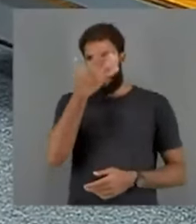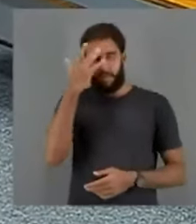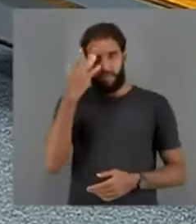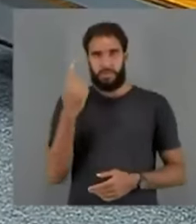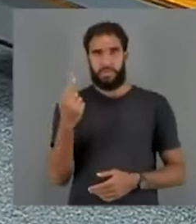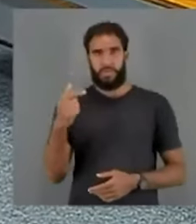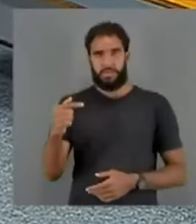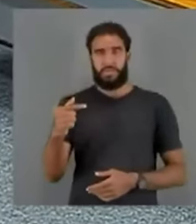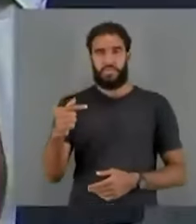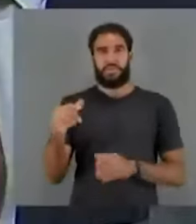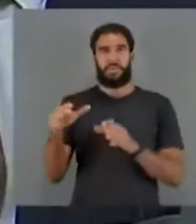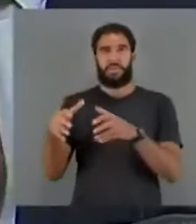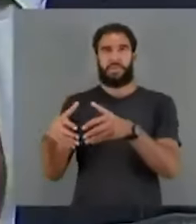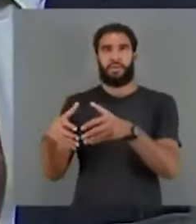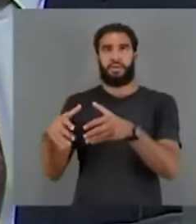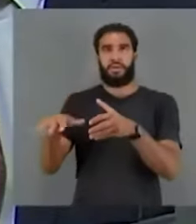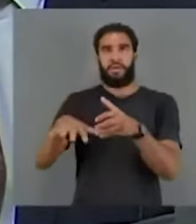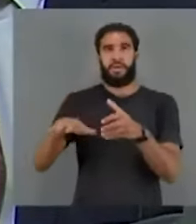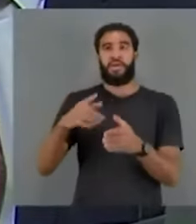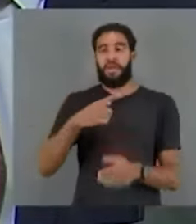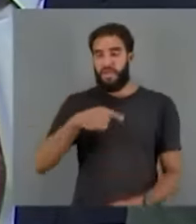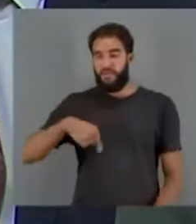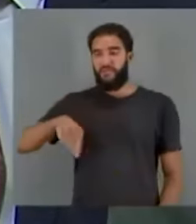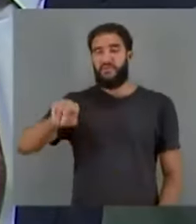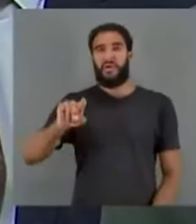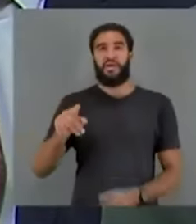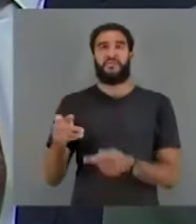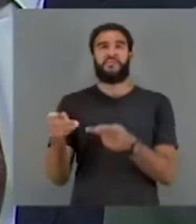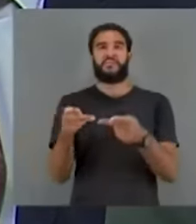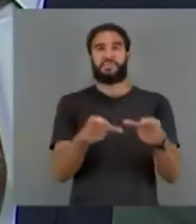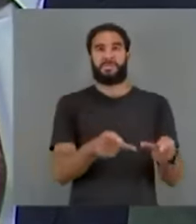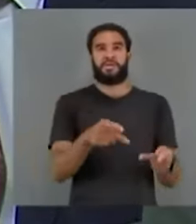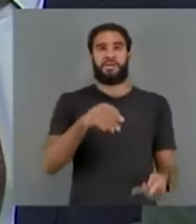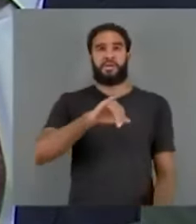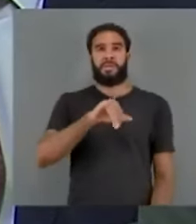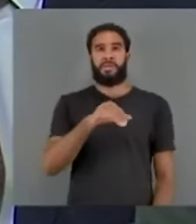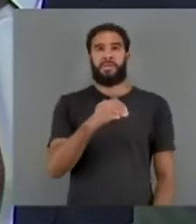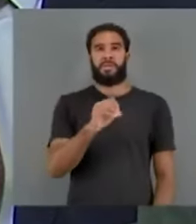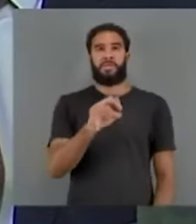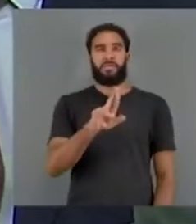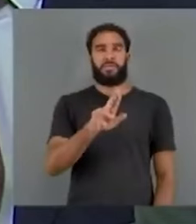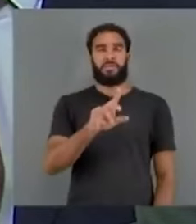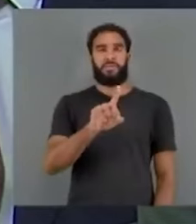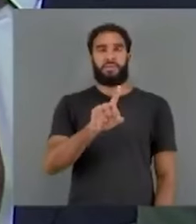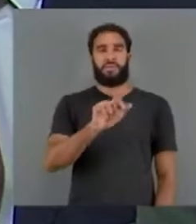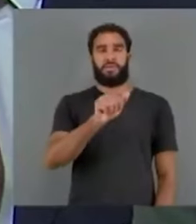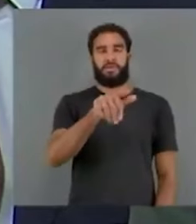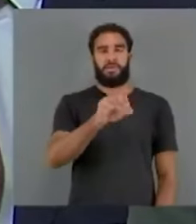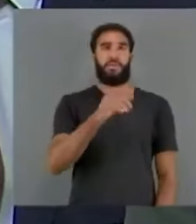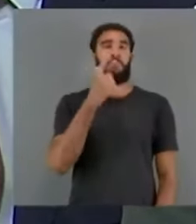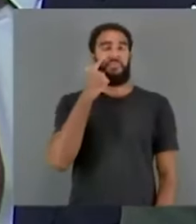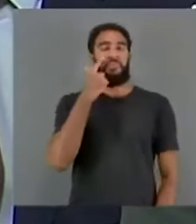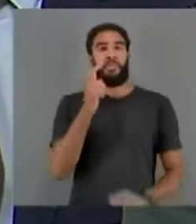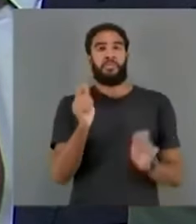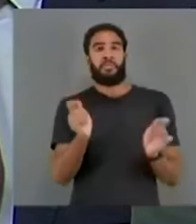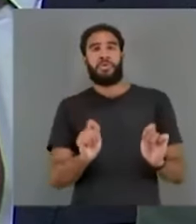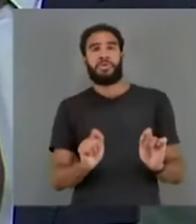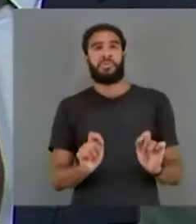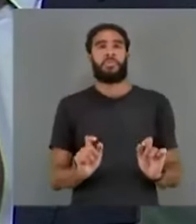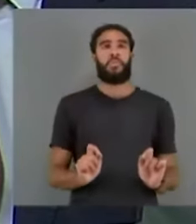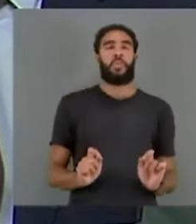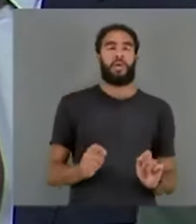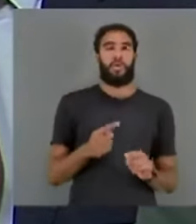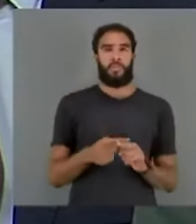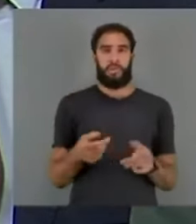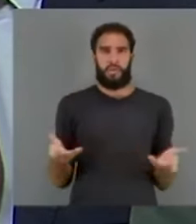Brigada que é o comunista da área que ele vá lá visitar Jordão para fazer o reconhecimento para ver o que que pode ser feito Às vezes a